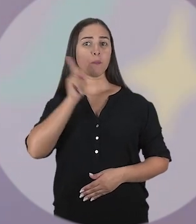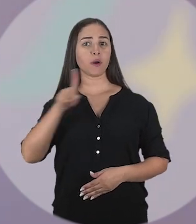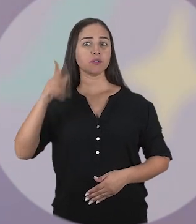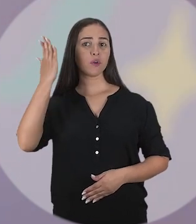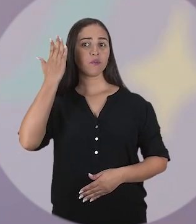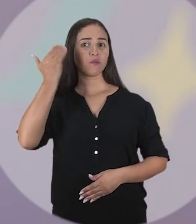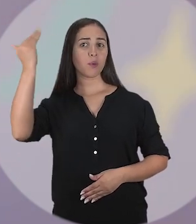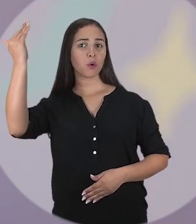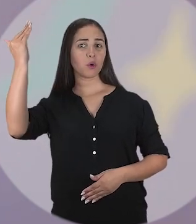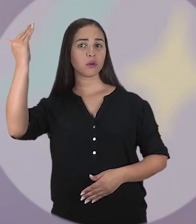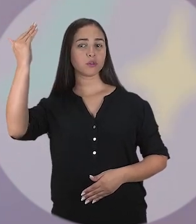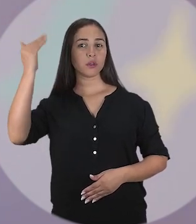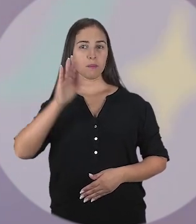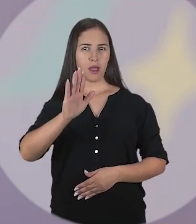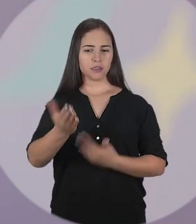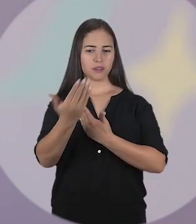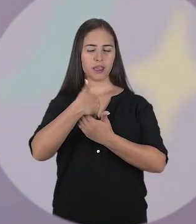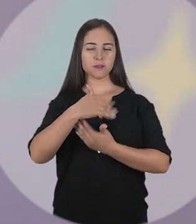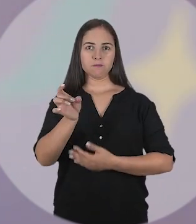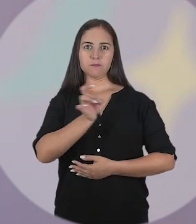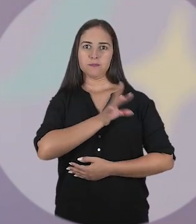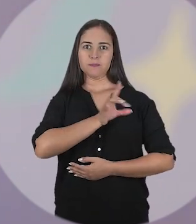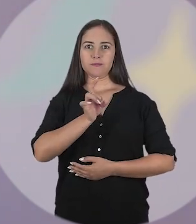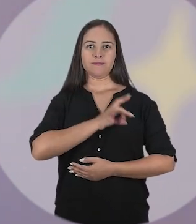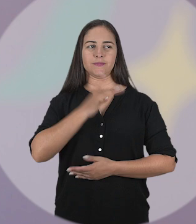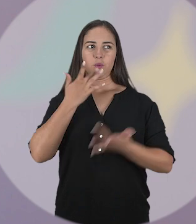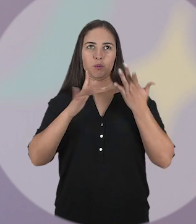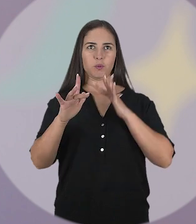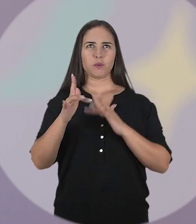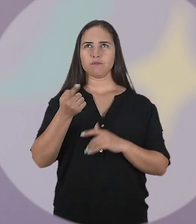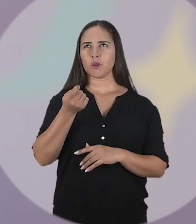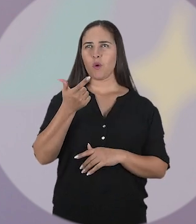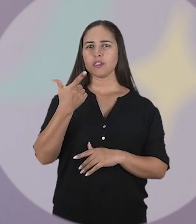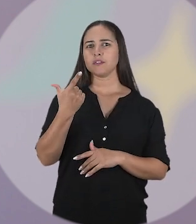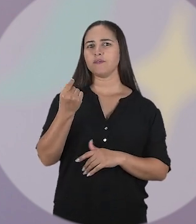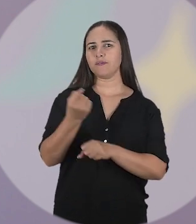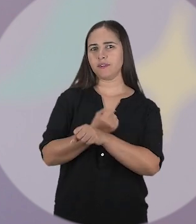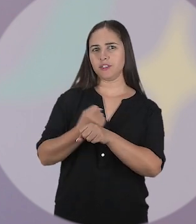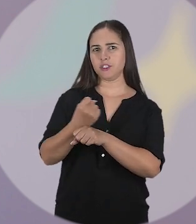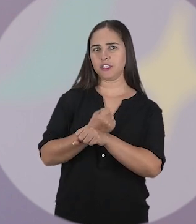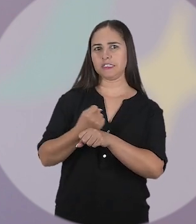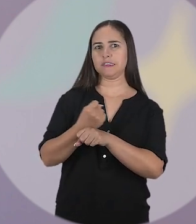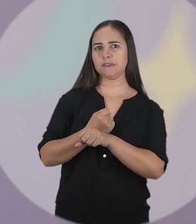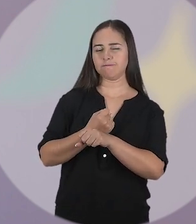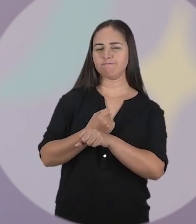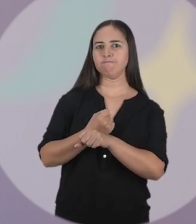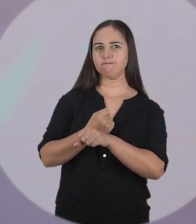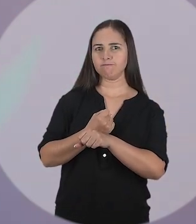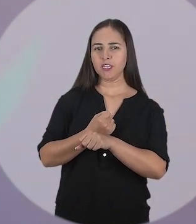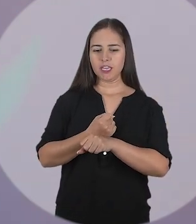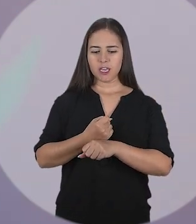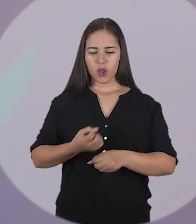E eu, com muito medo, assim, eu levei quase 20 anos, eu fui criando o meu